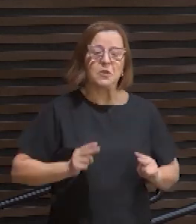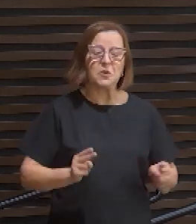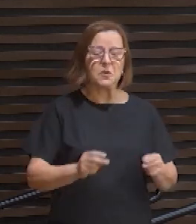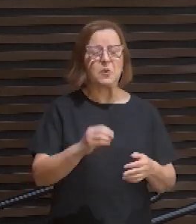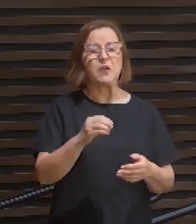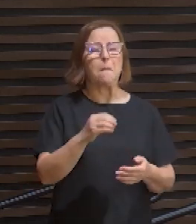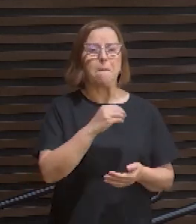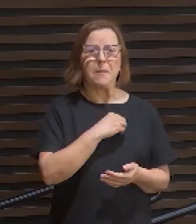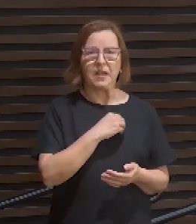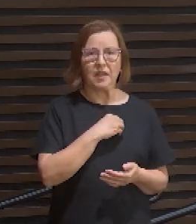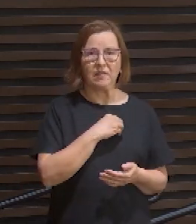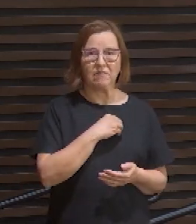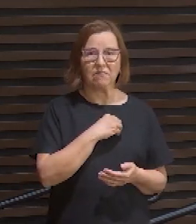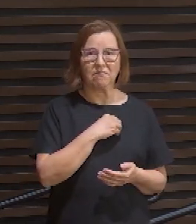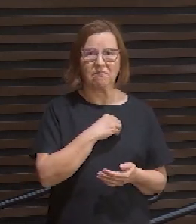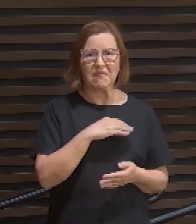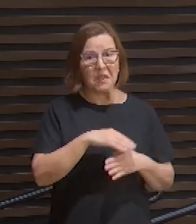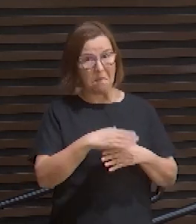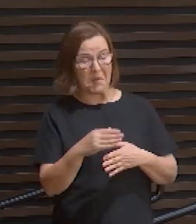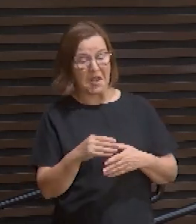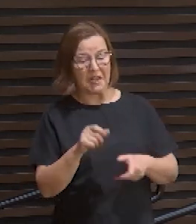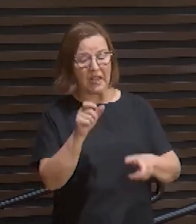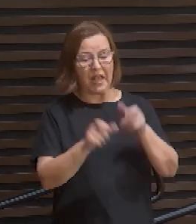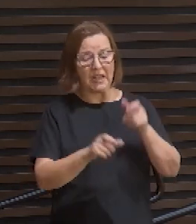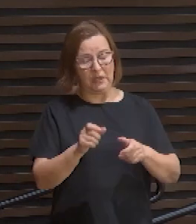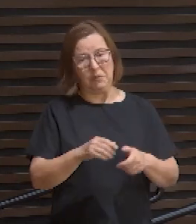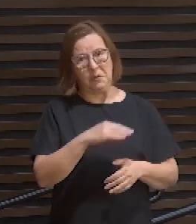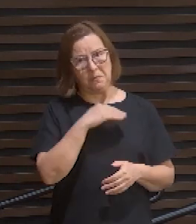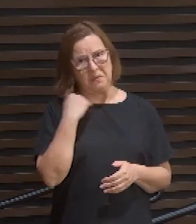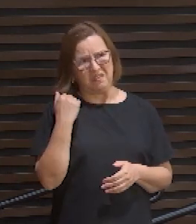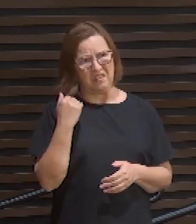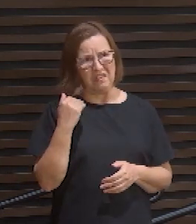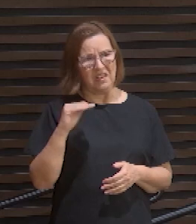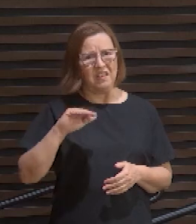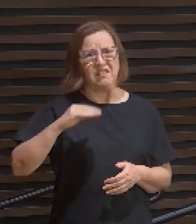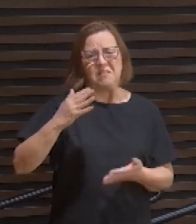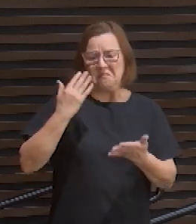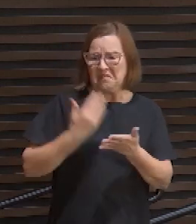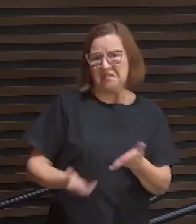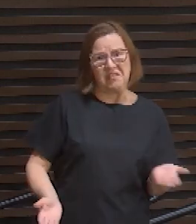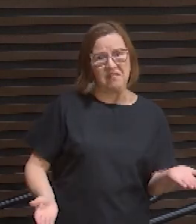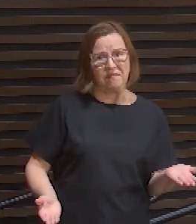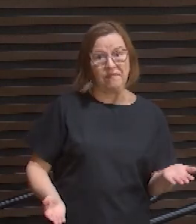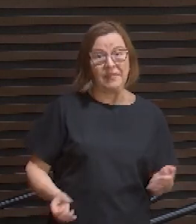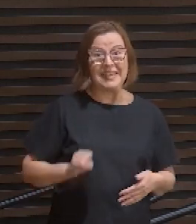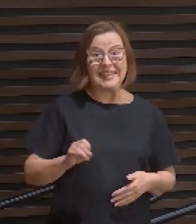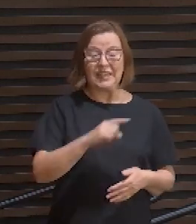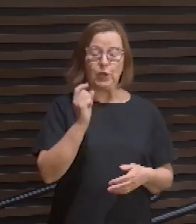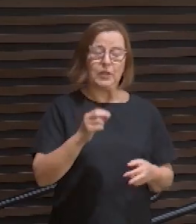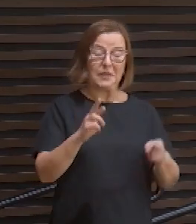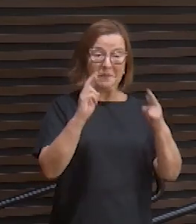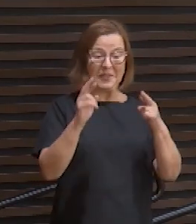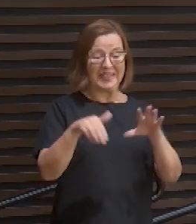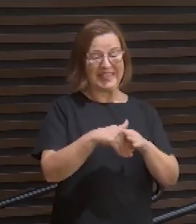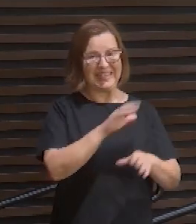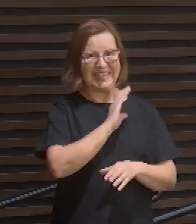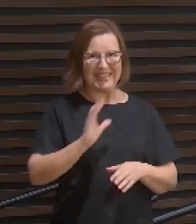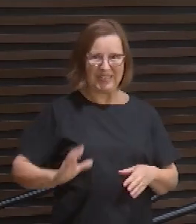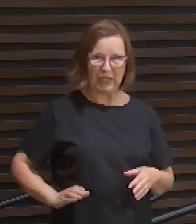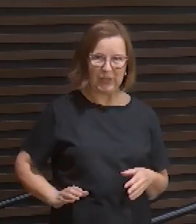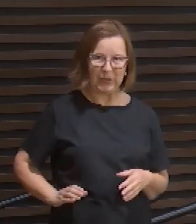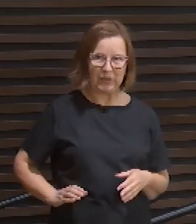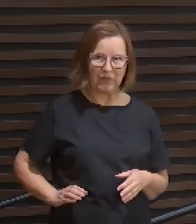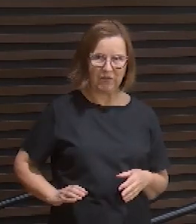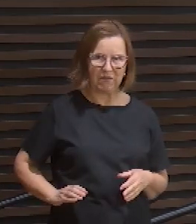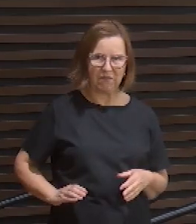os que dormiram em Cristo pereceram. Se a nossa esperança em Cristo se